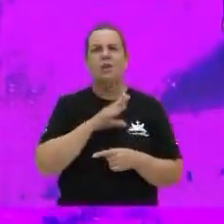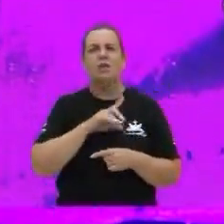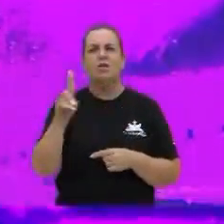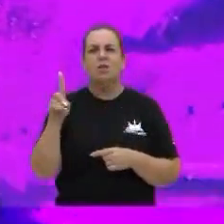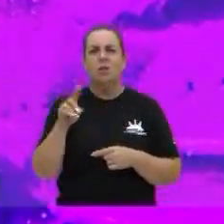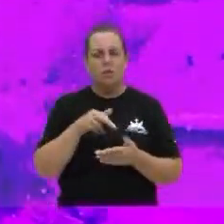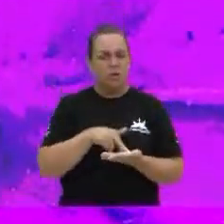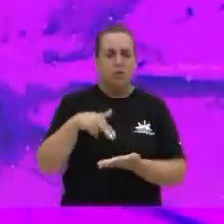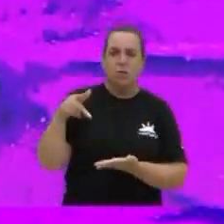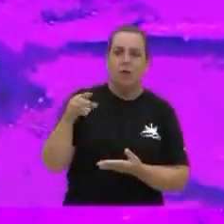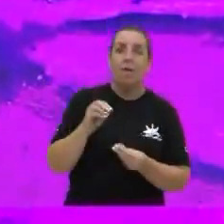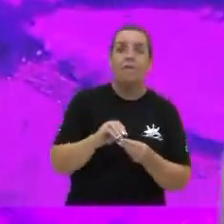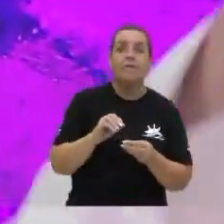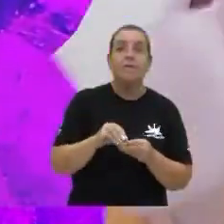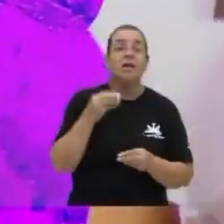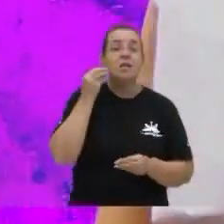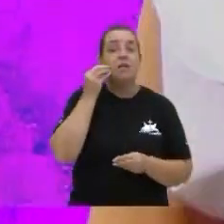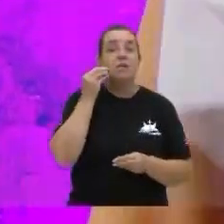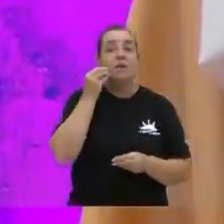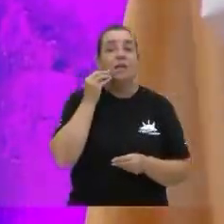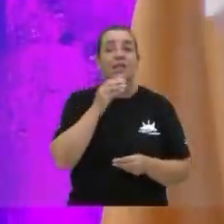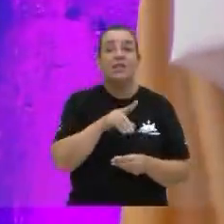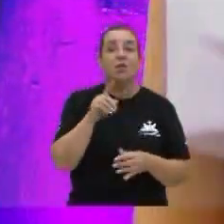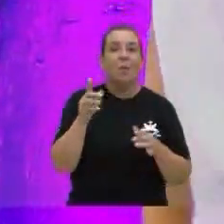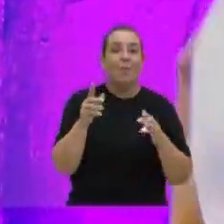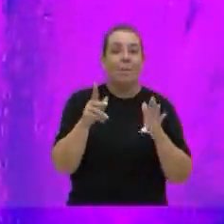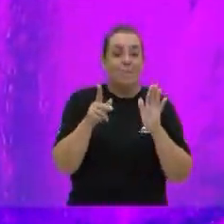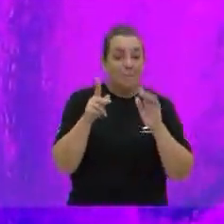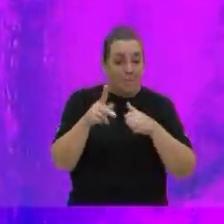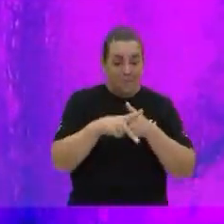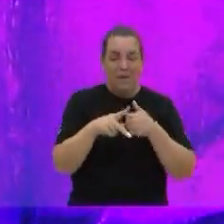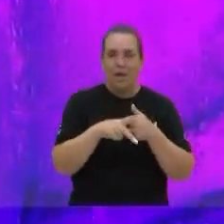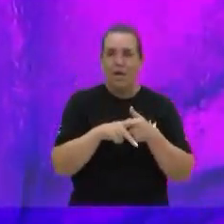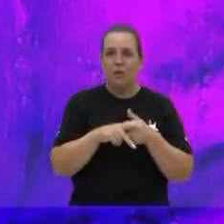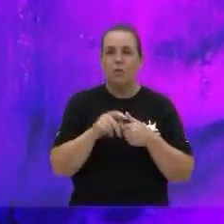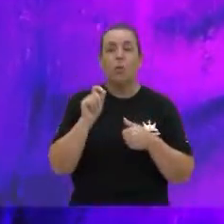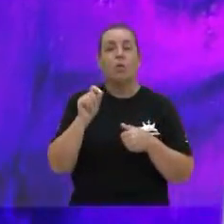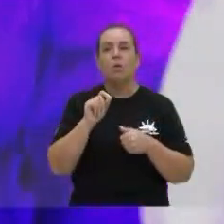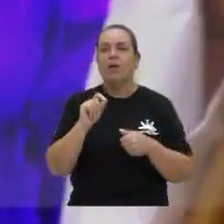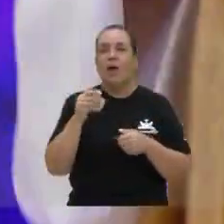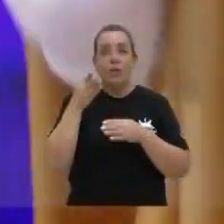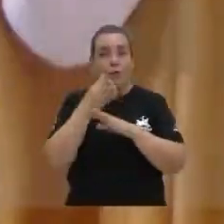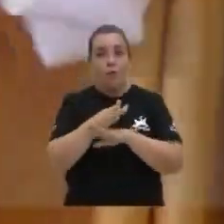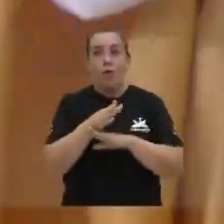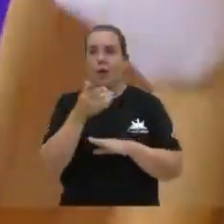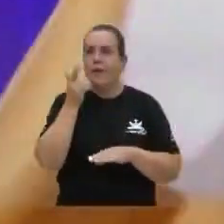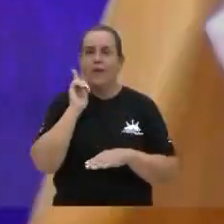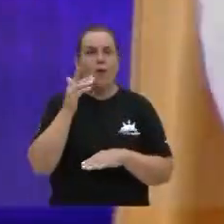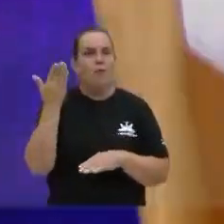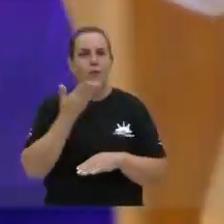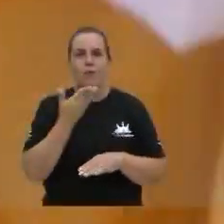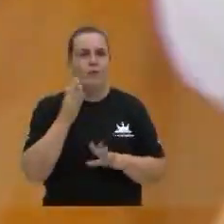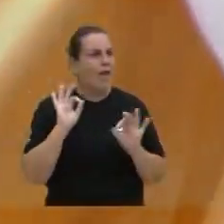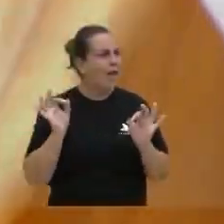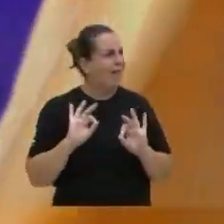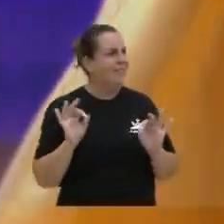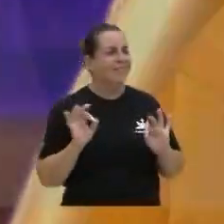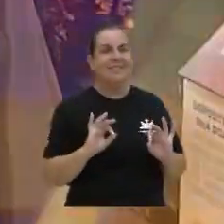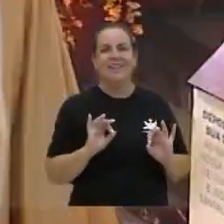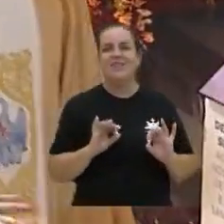Pedro. Quem foi ao sepulcro não viu. Quem foi ao sepulcro não